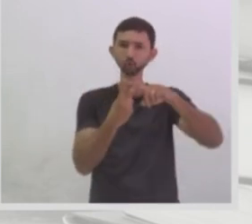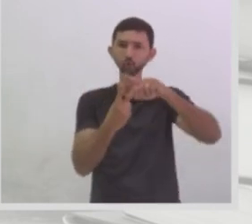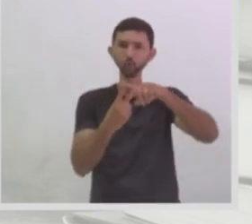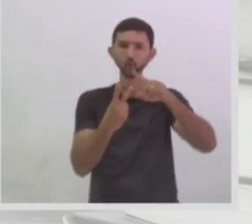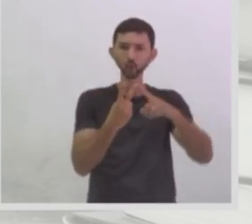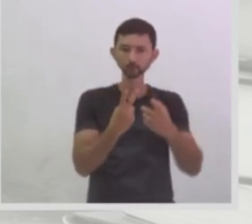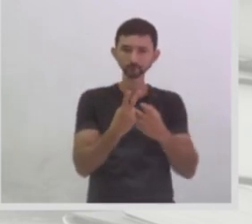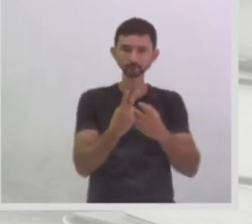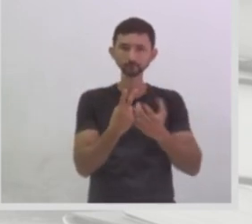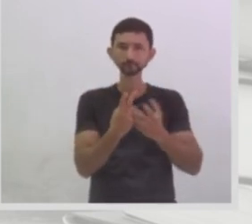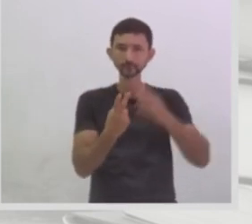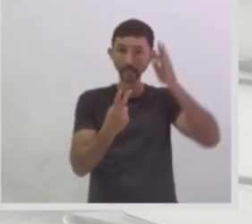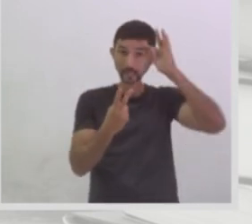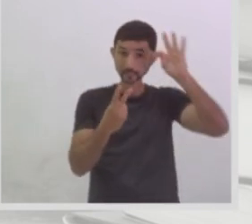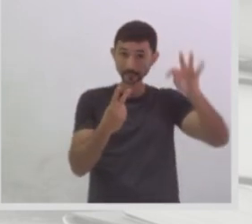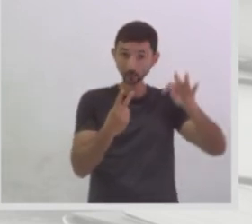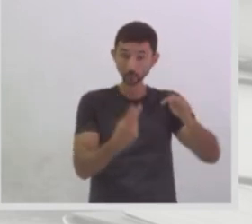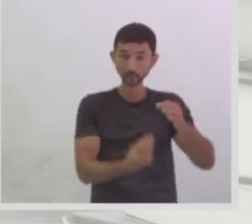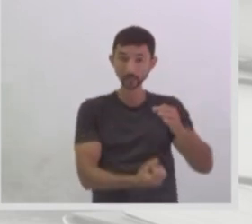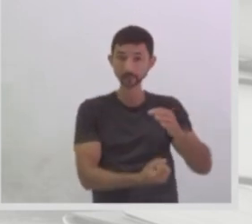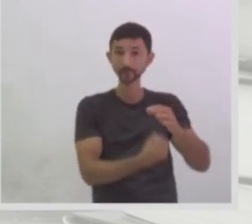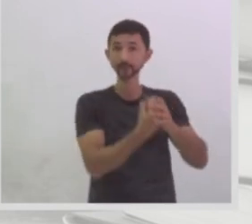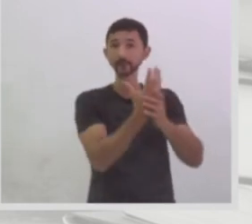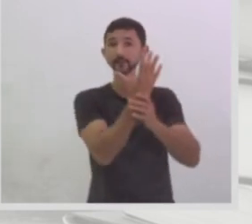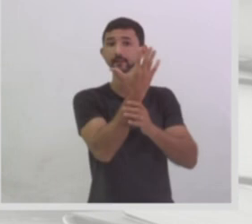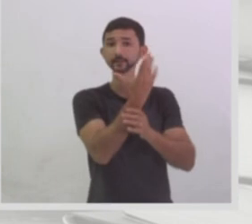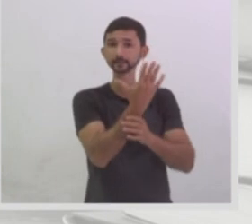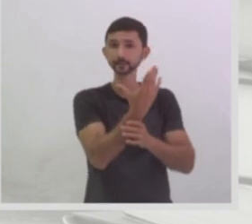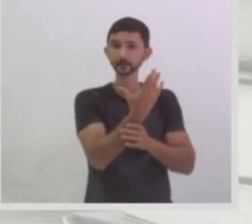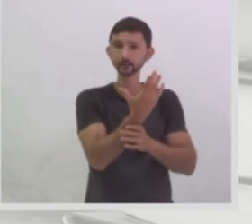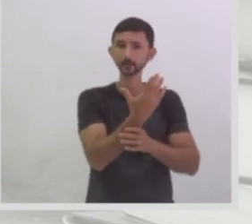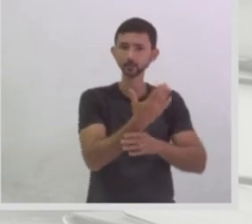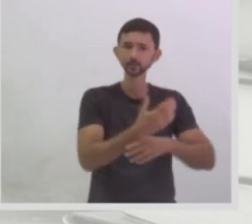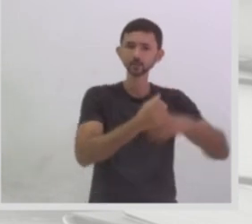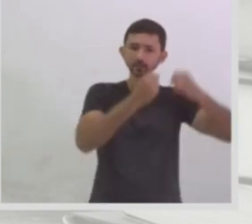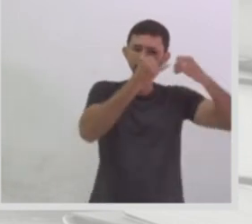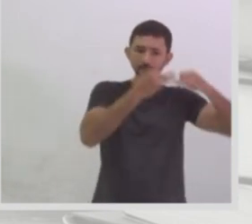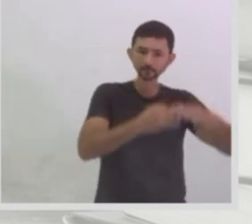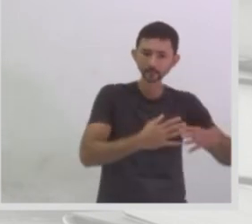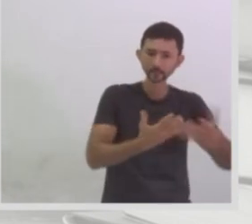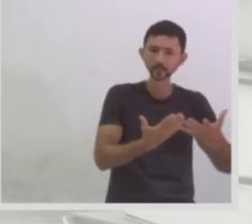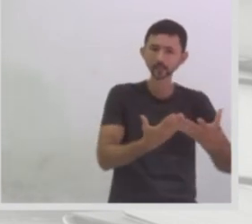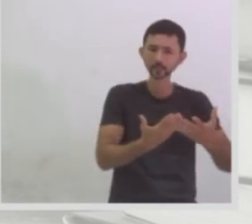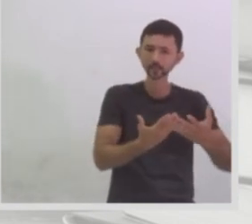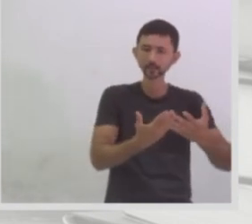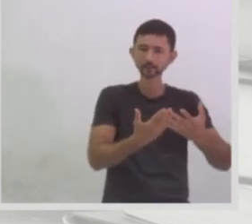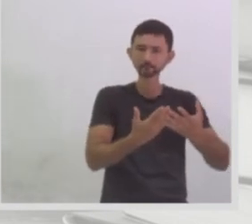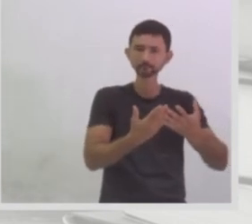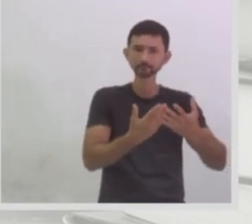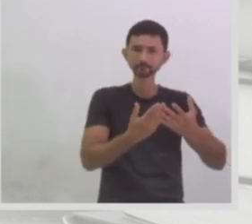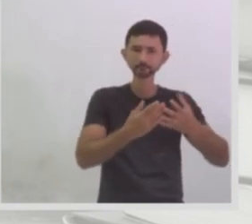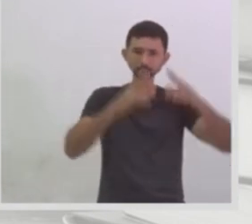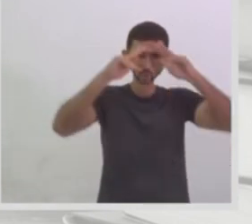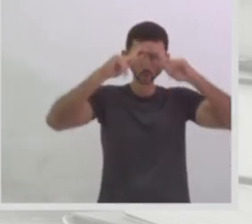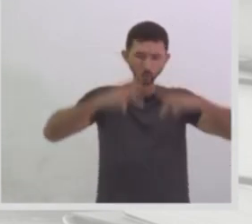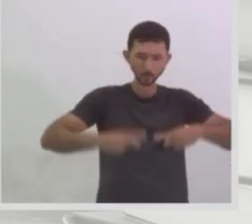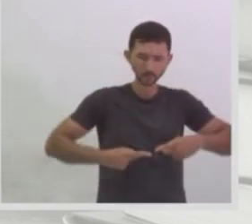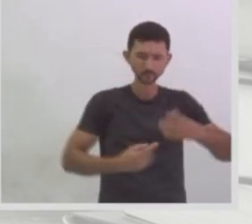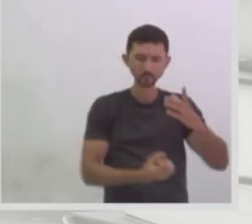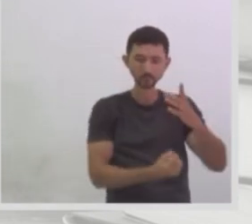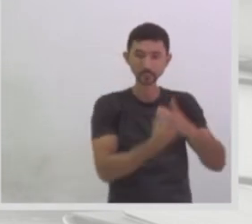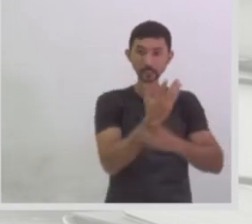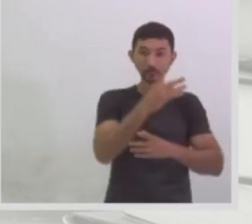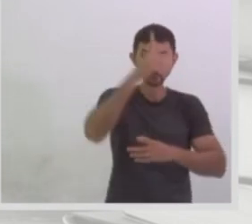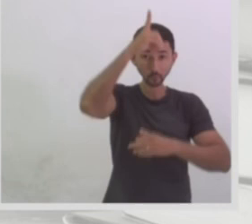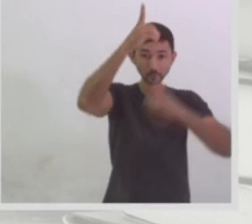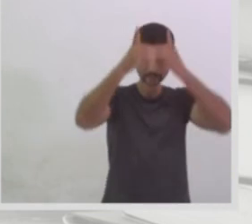criação, tá? Em que diz que os seres humanos foram criados por uma ou mais divindades de acordo com cada